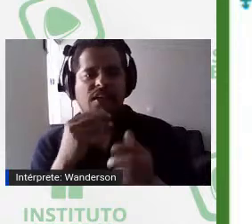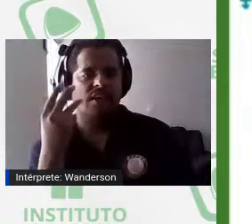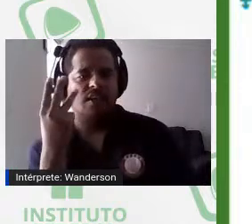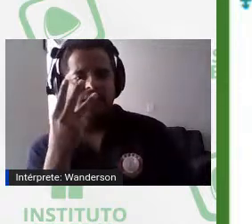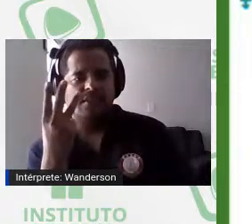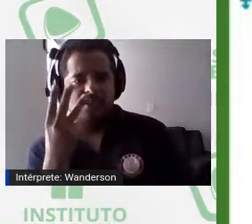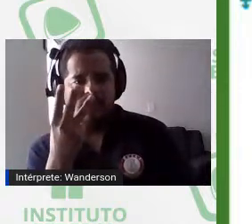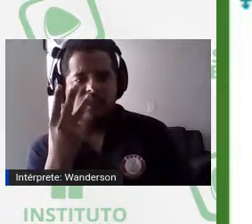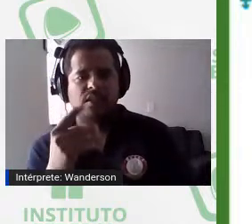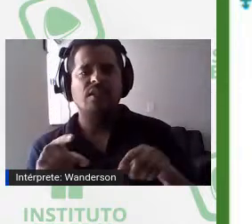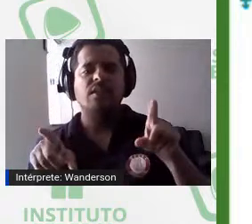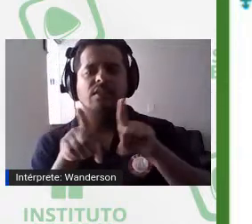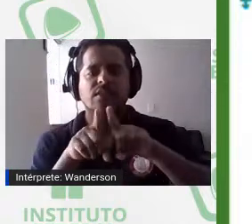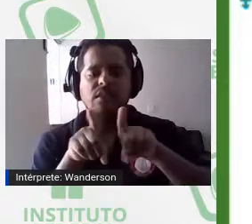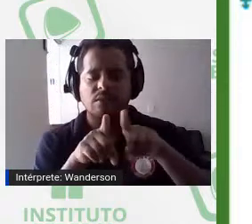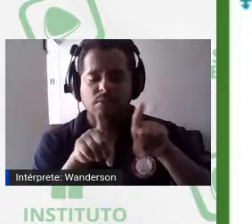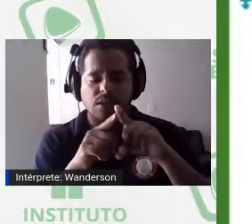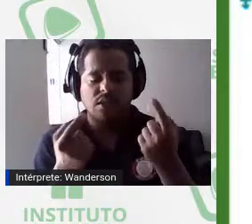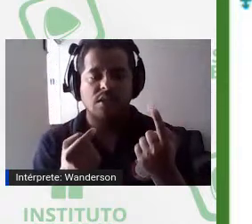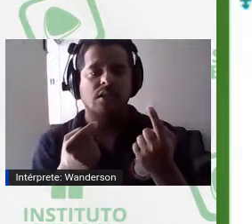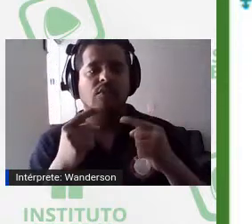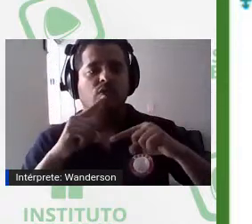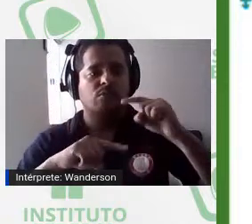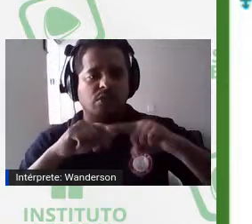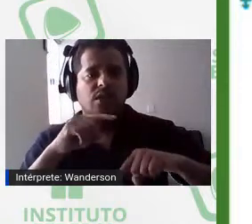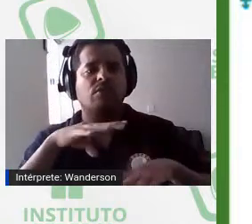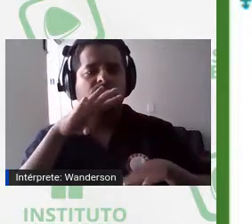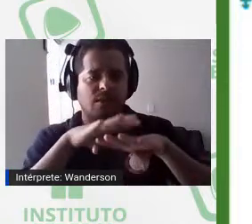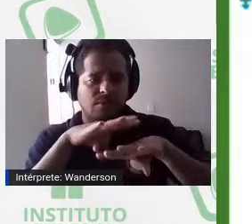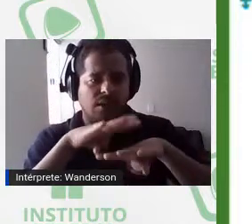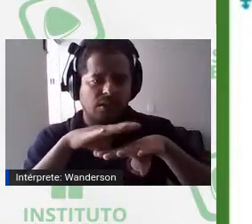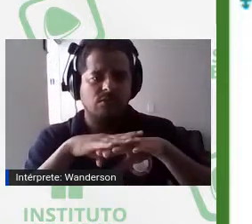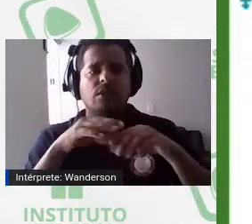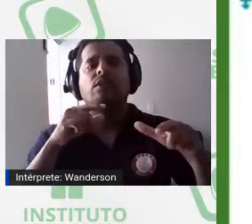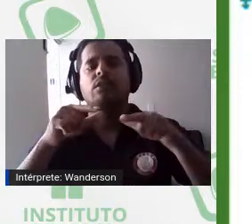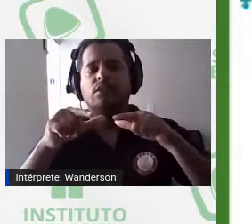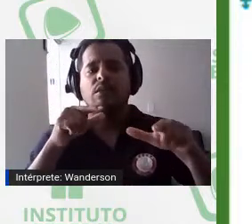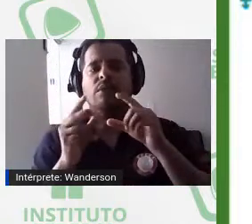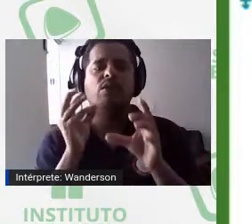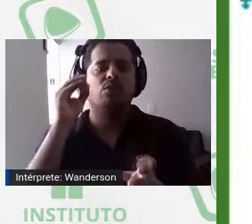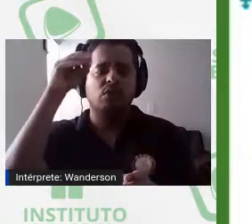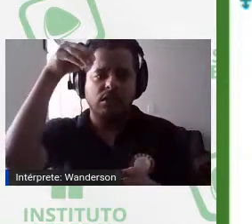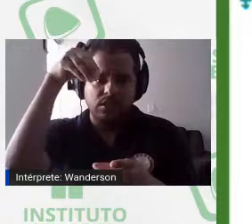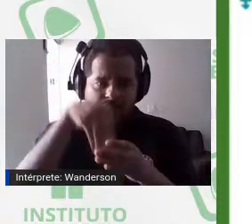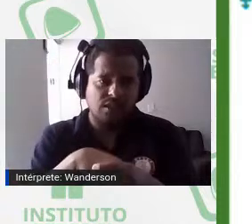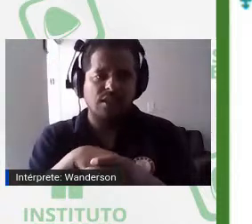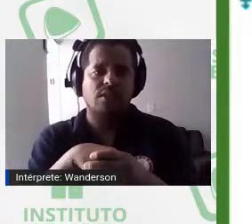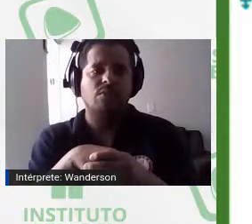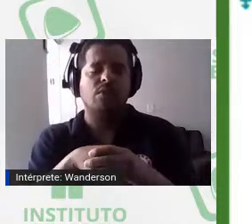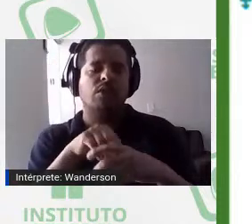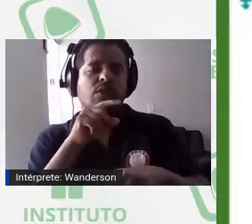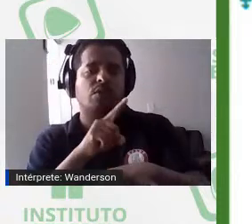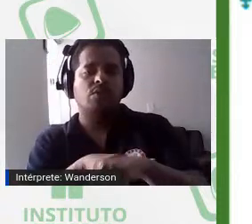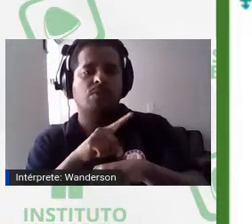do segundo grau, que foram os objetos matemáticos aos quais trabalhamos dentro do nosso período de regência.